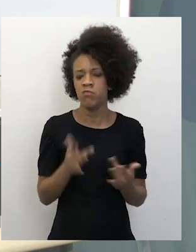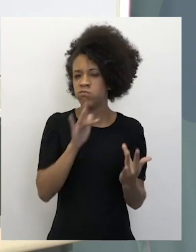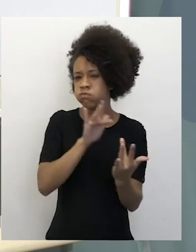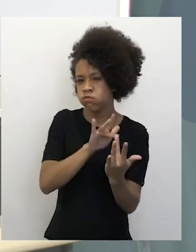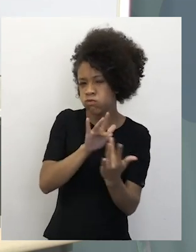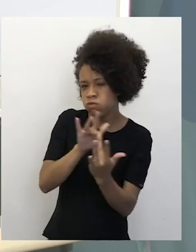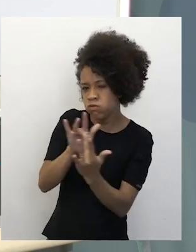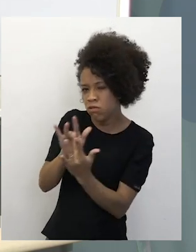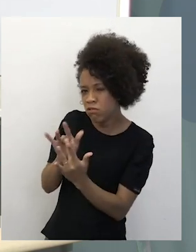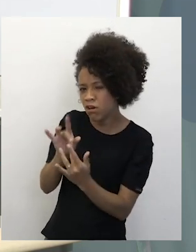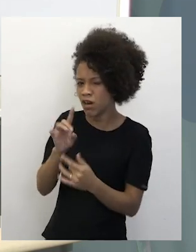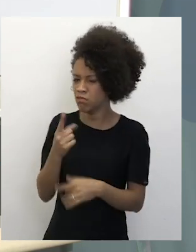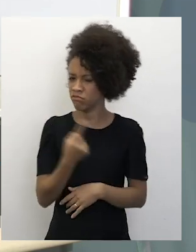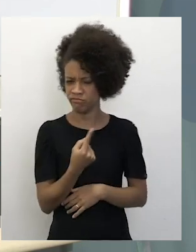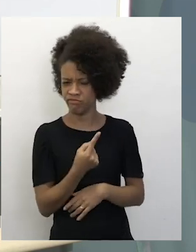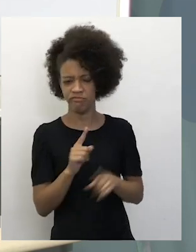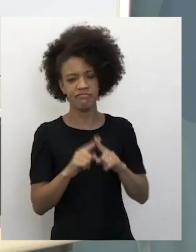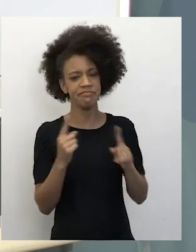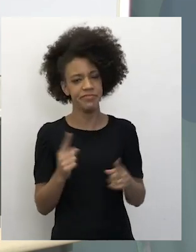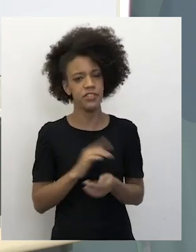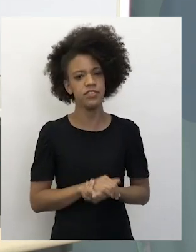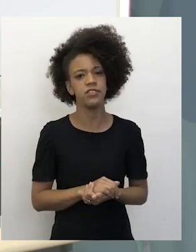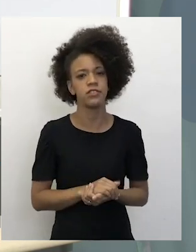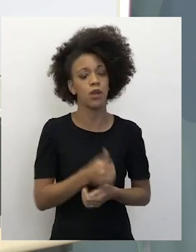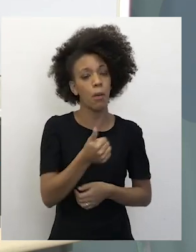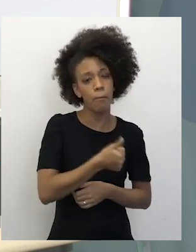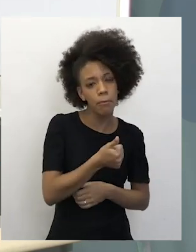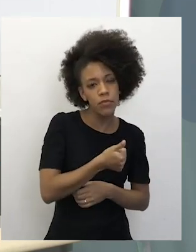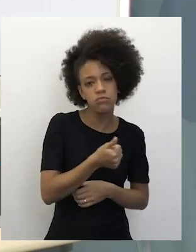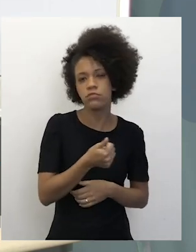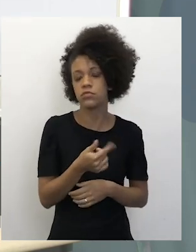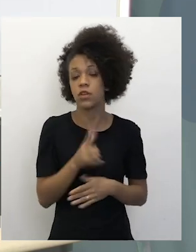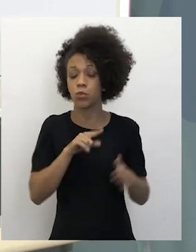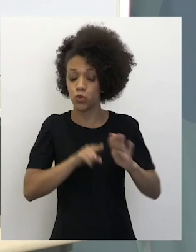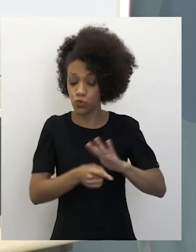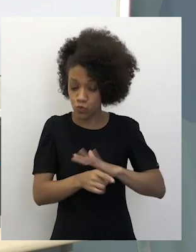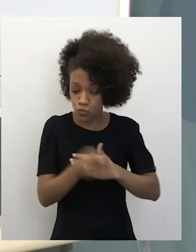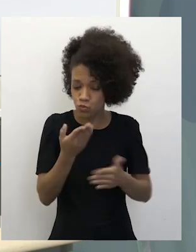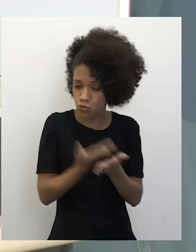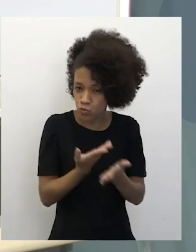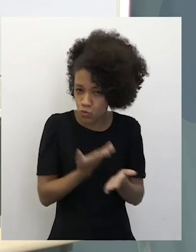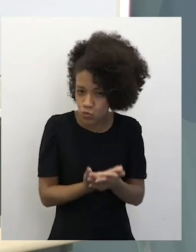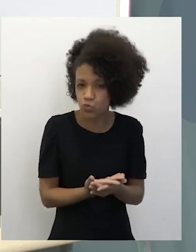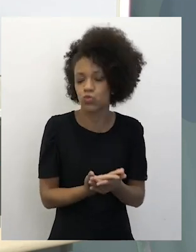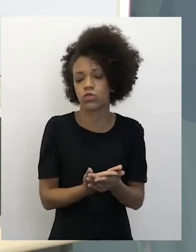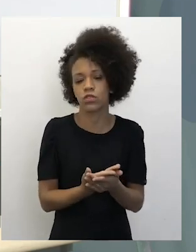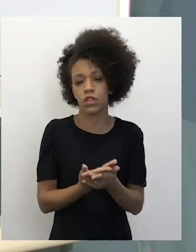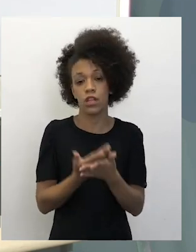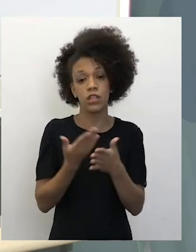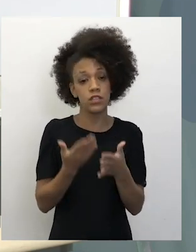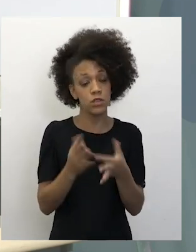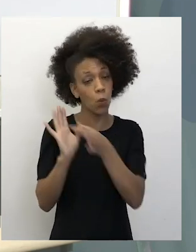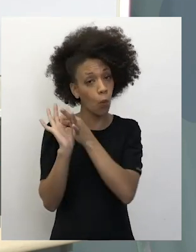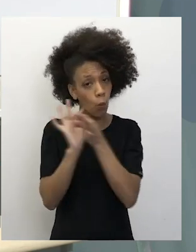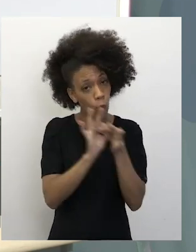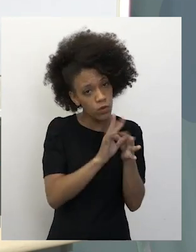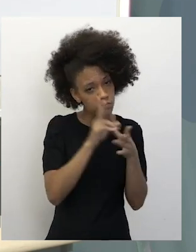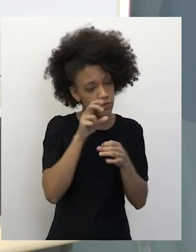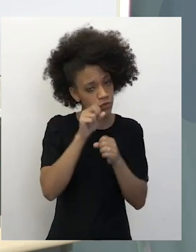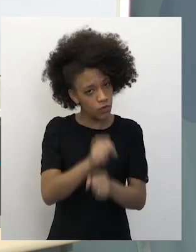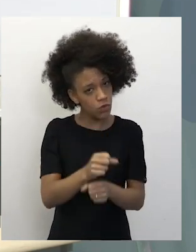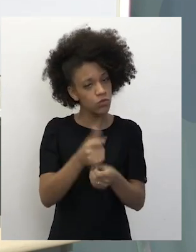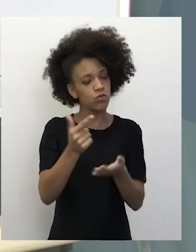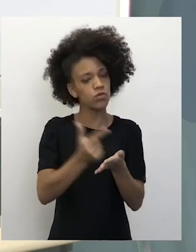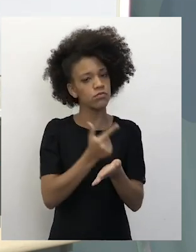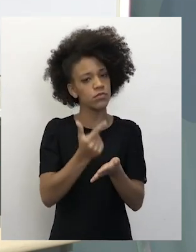entrando em contato não pela primeira vez mas pela primeira vez ele é mais a fundo é mais mais a fundo e mais continuar com o